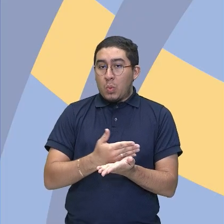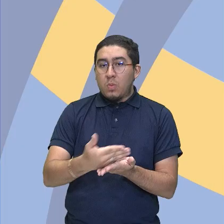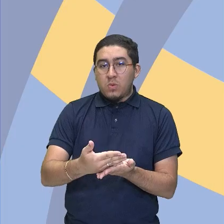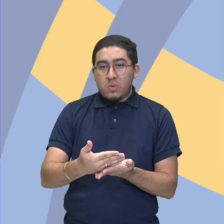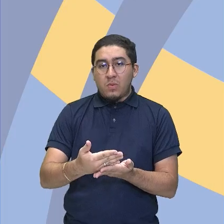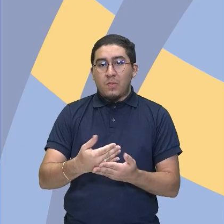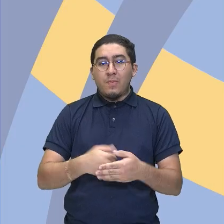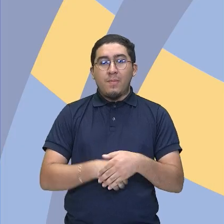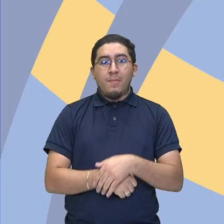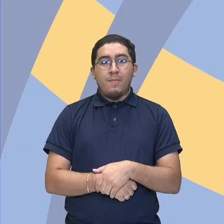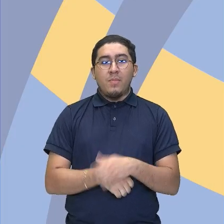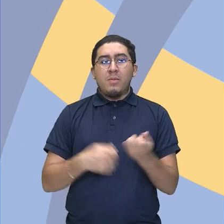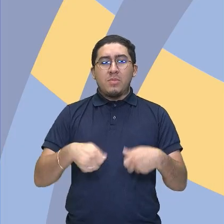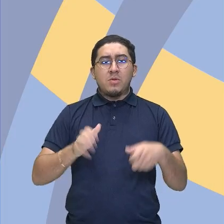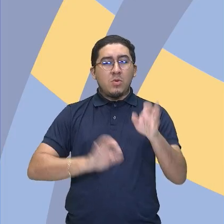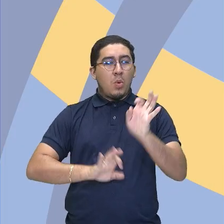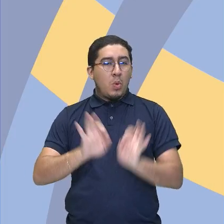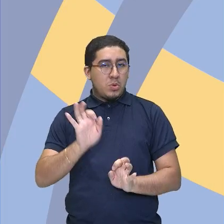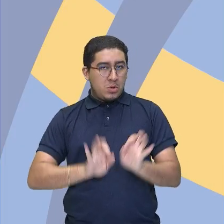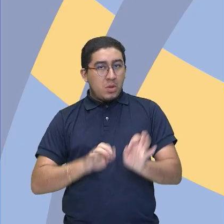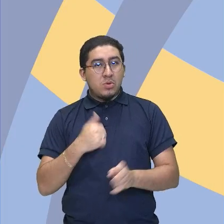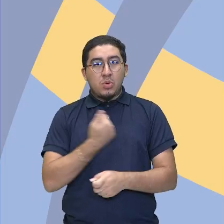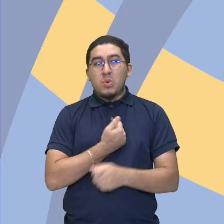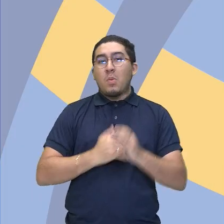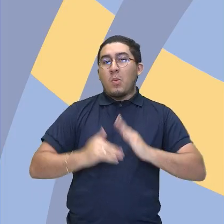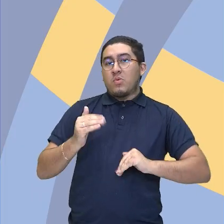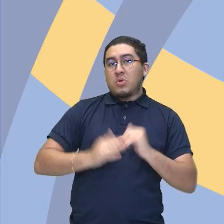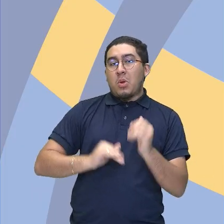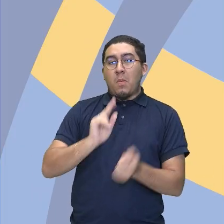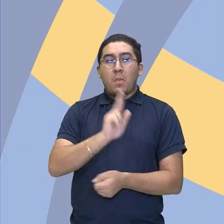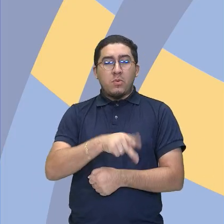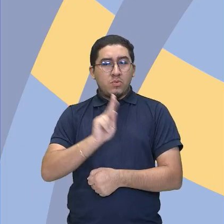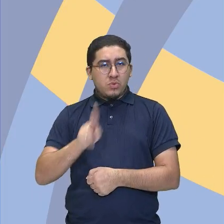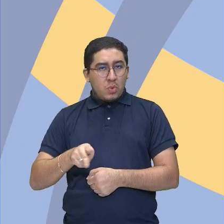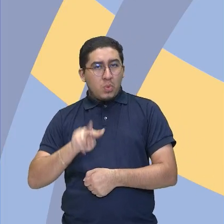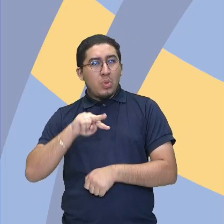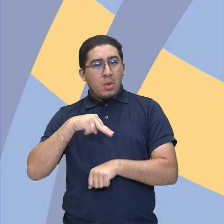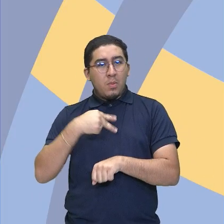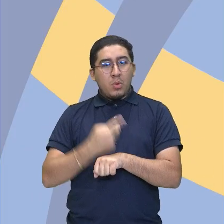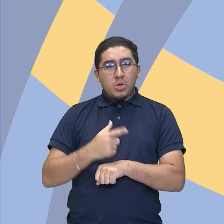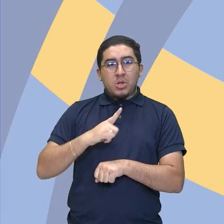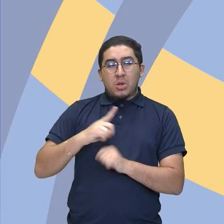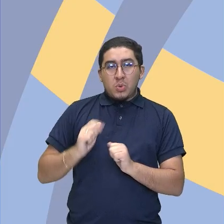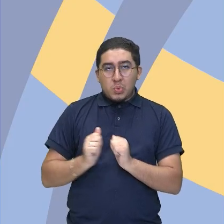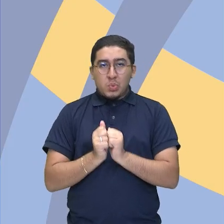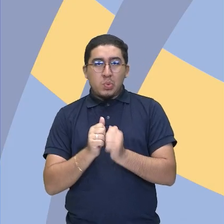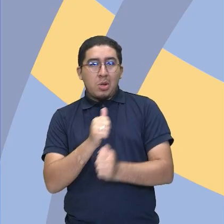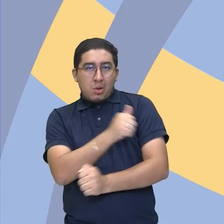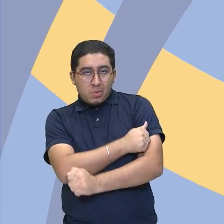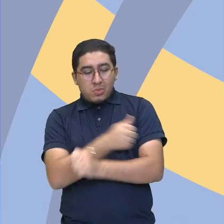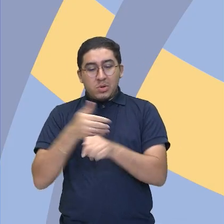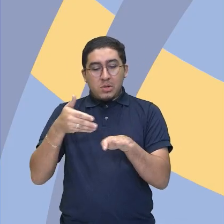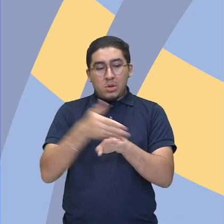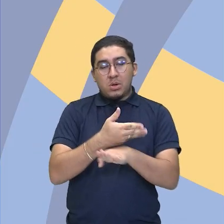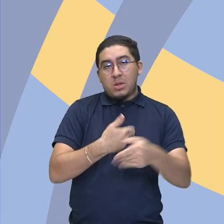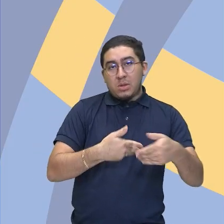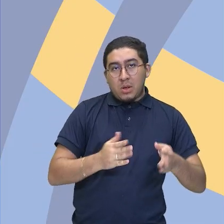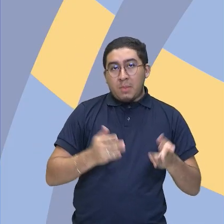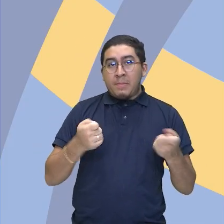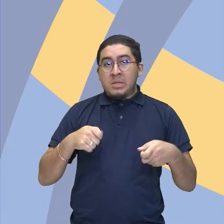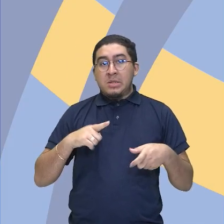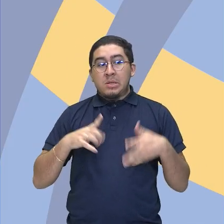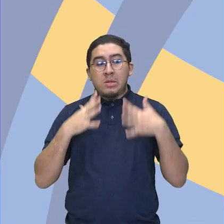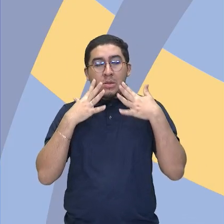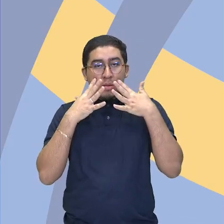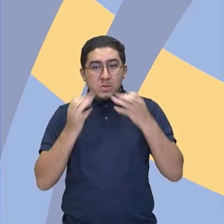precisa se organizar enquanto professores para daqui a pouco receber os estudantes. E aí é necessário a gente ter toda,